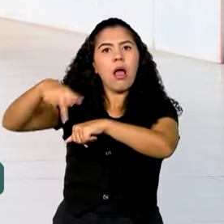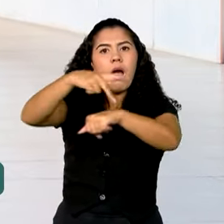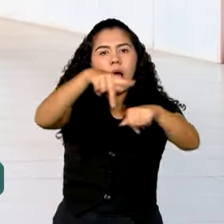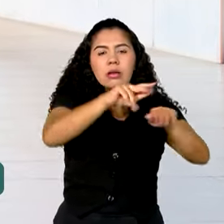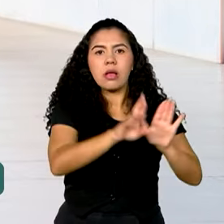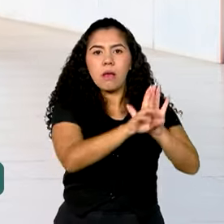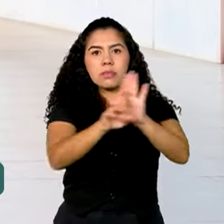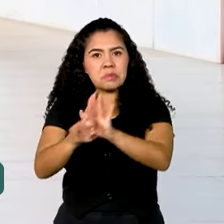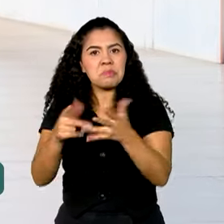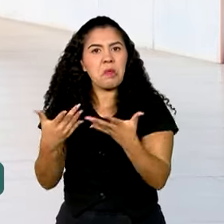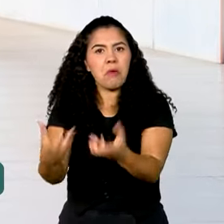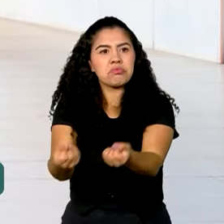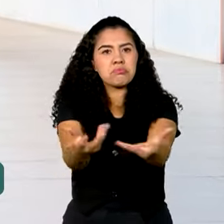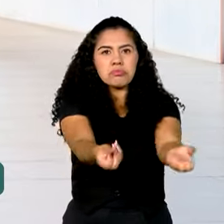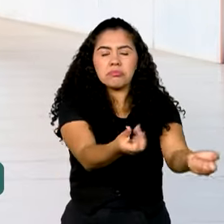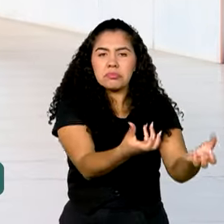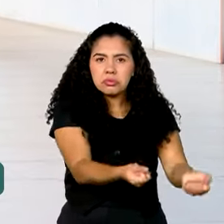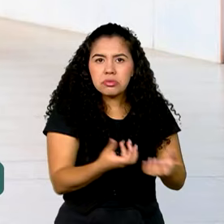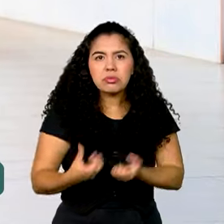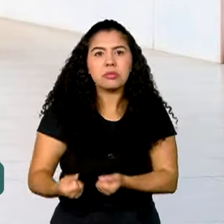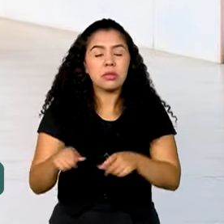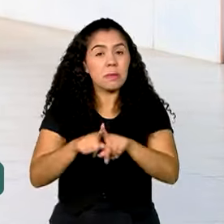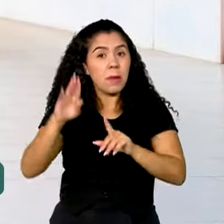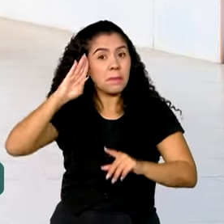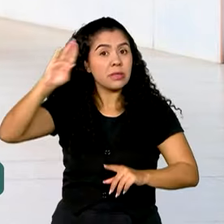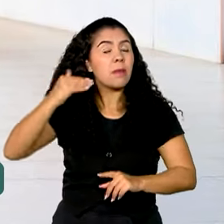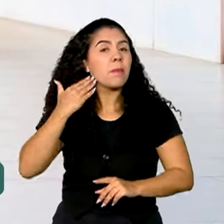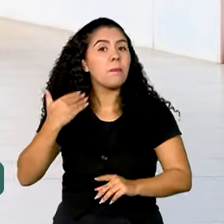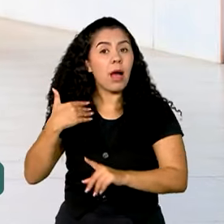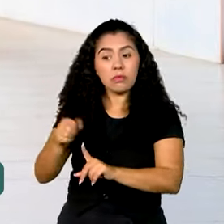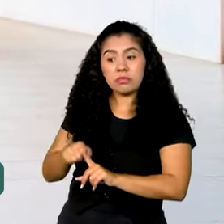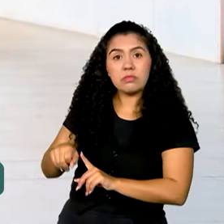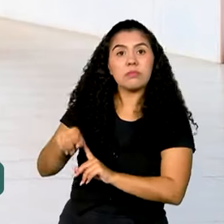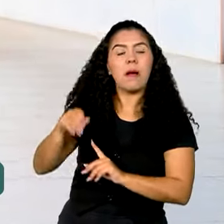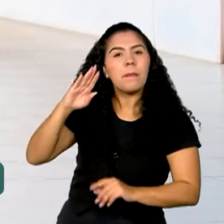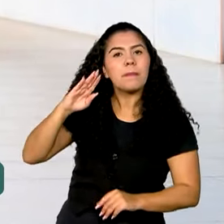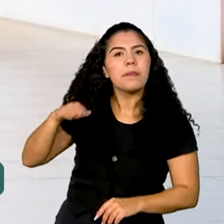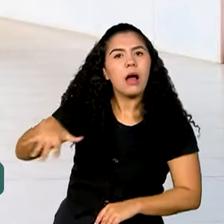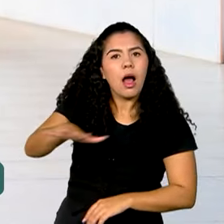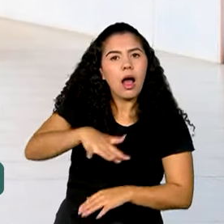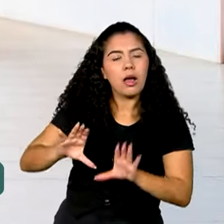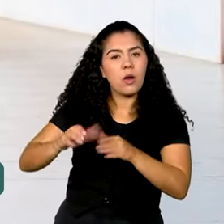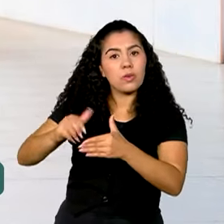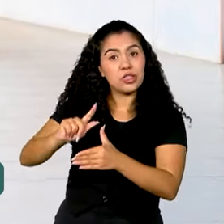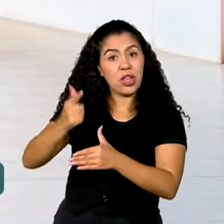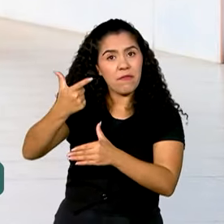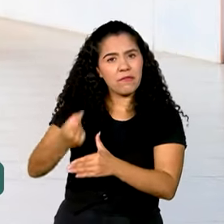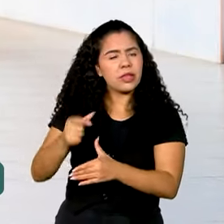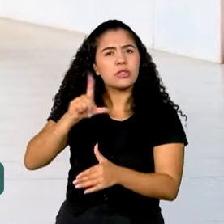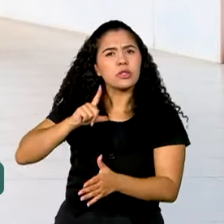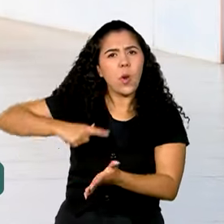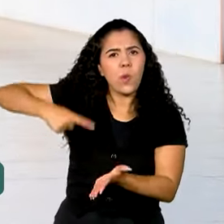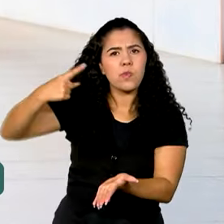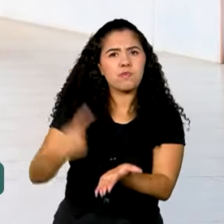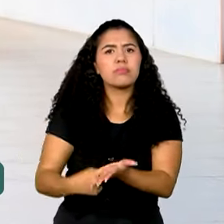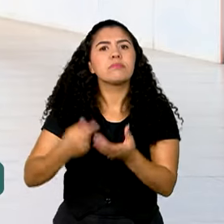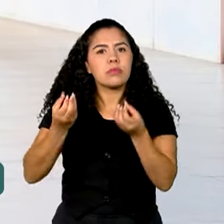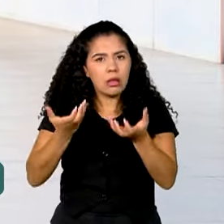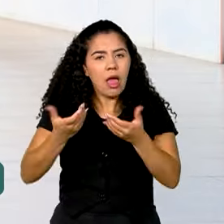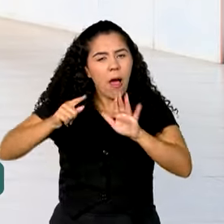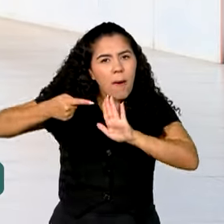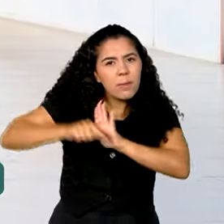de Finanças e presidentes de bancos centrais do G20 firmaram a intenção de se aprofundar no